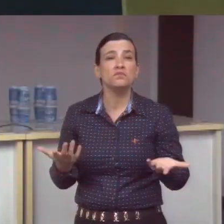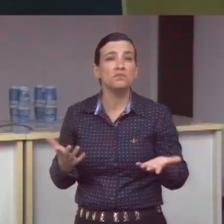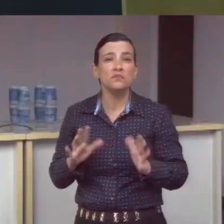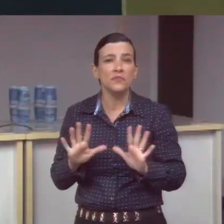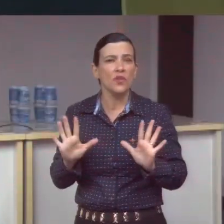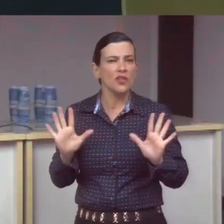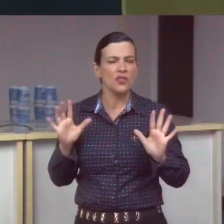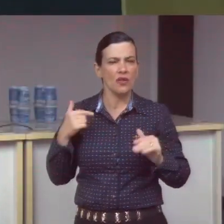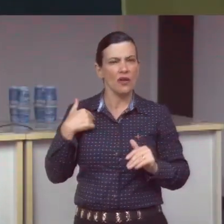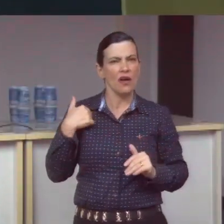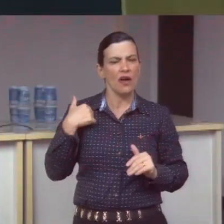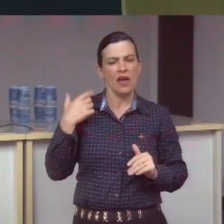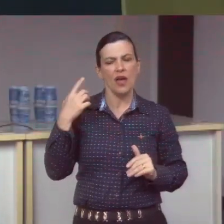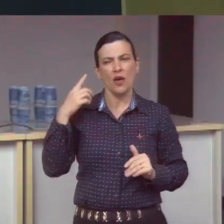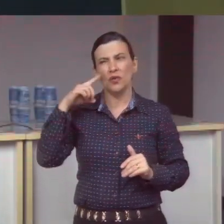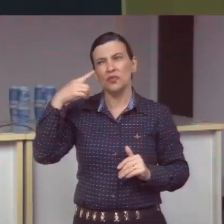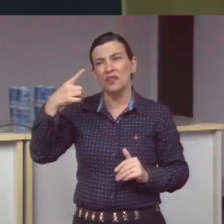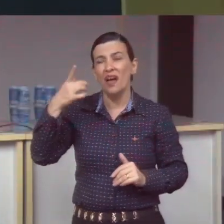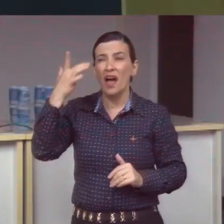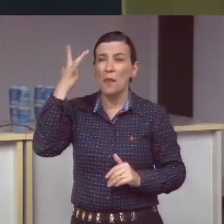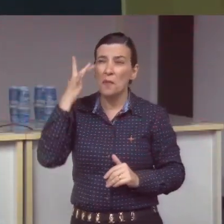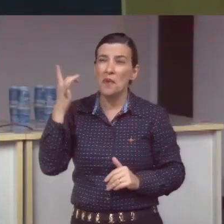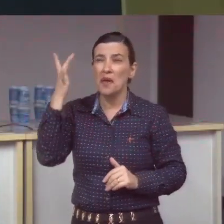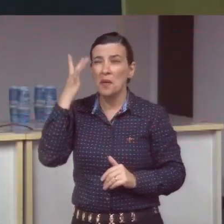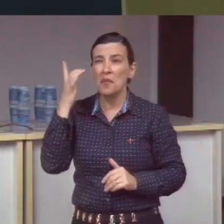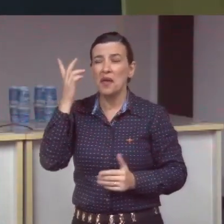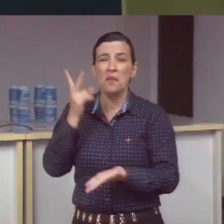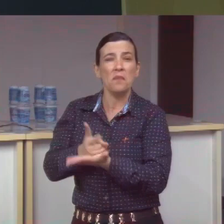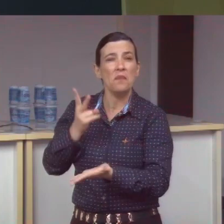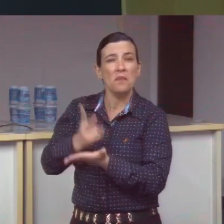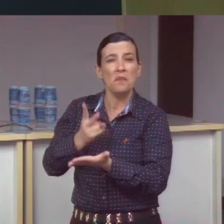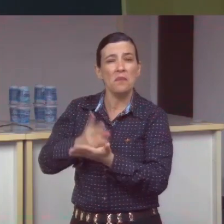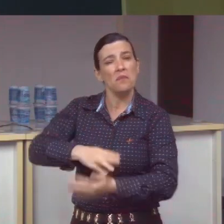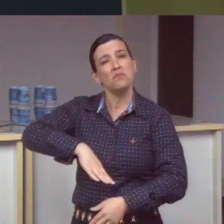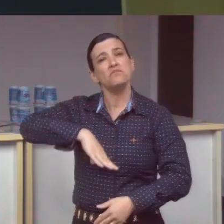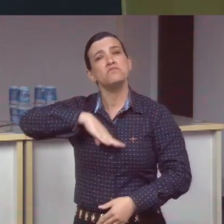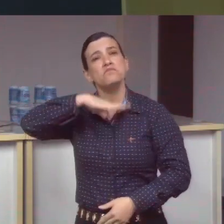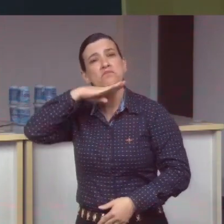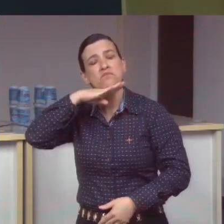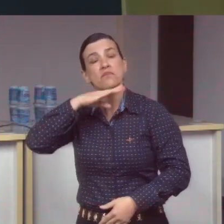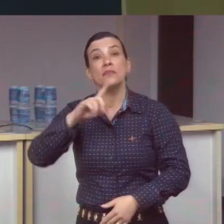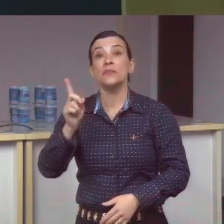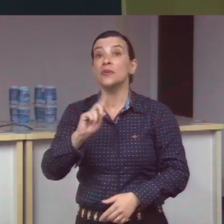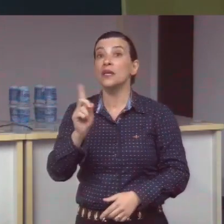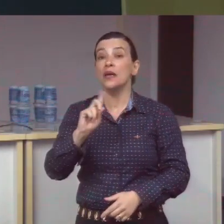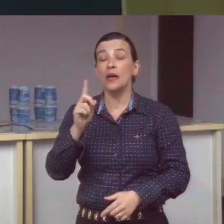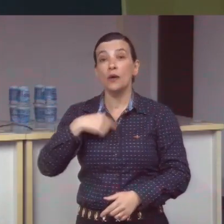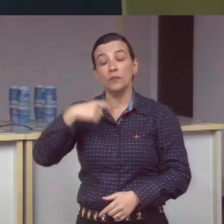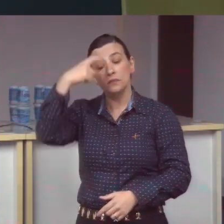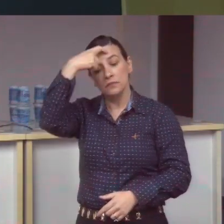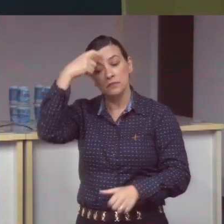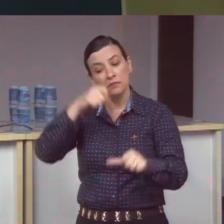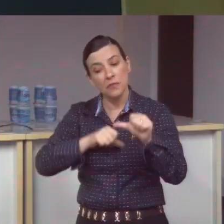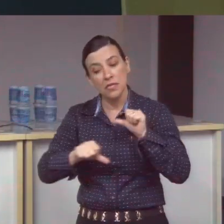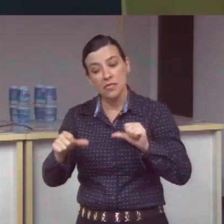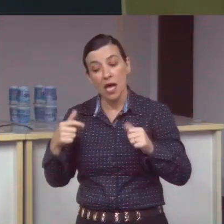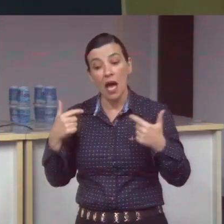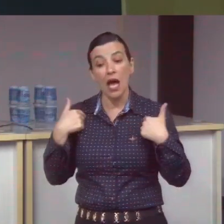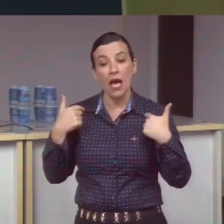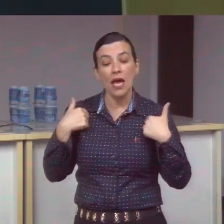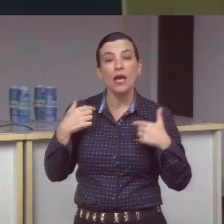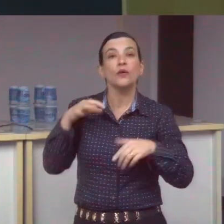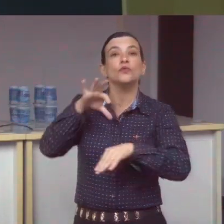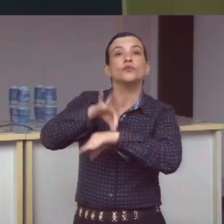mesmo que a gente ache que é chato, rotina e tal, vamos sempre lembrar, nos dá segurança. E isso precisa estar na nossa